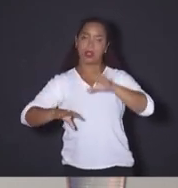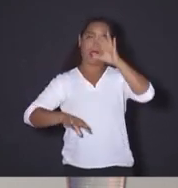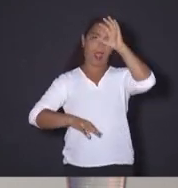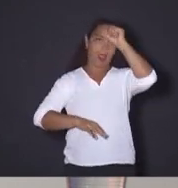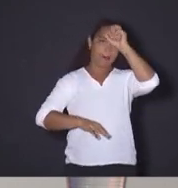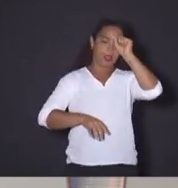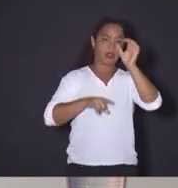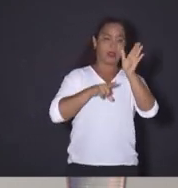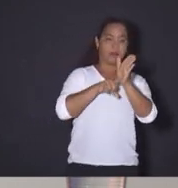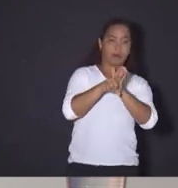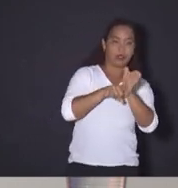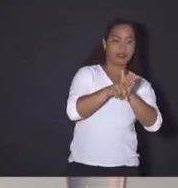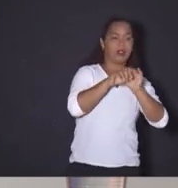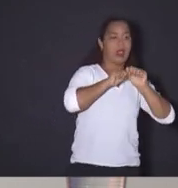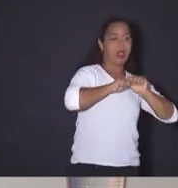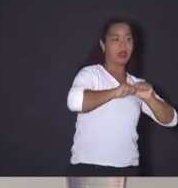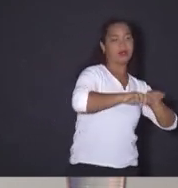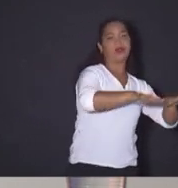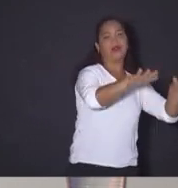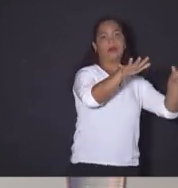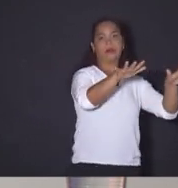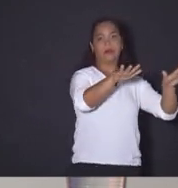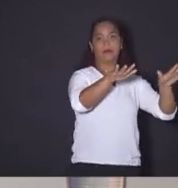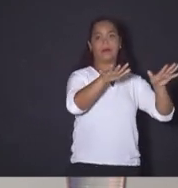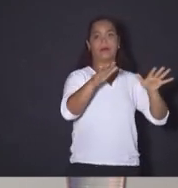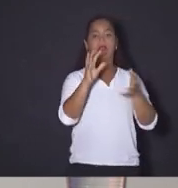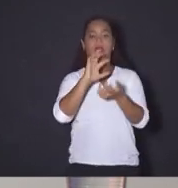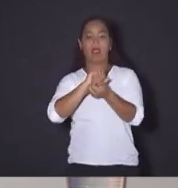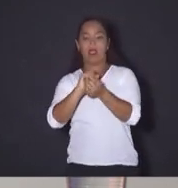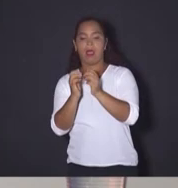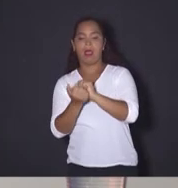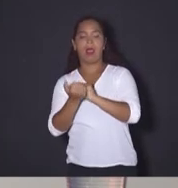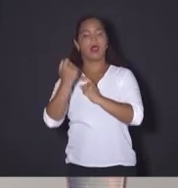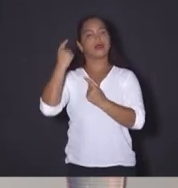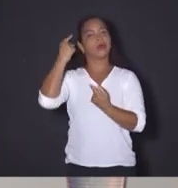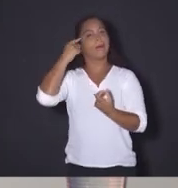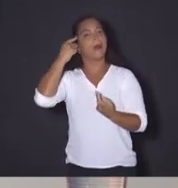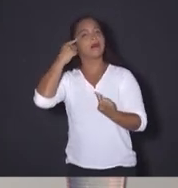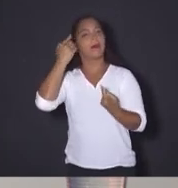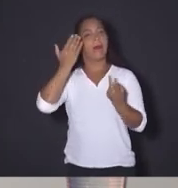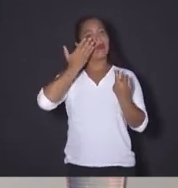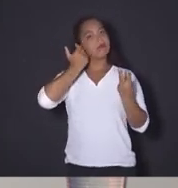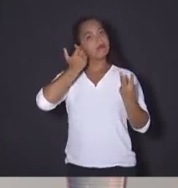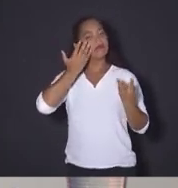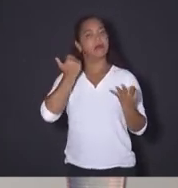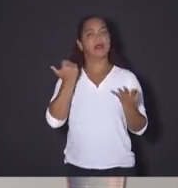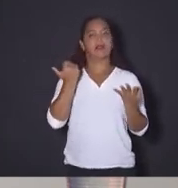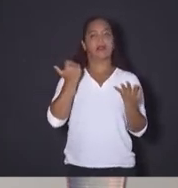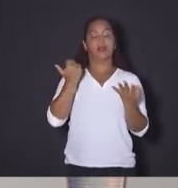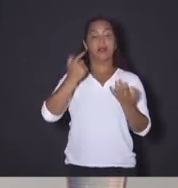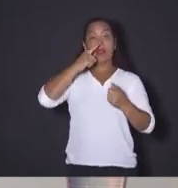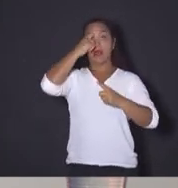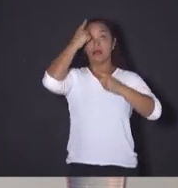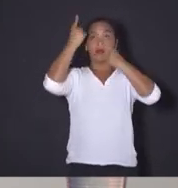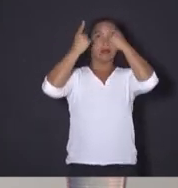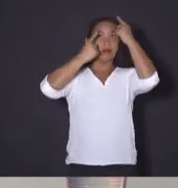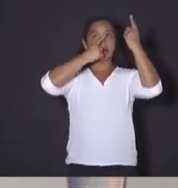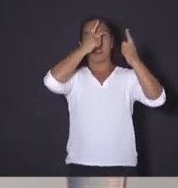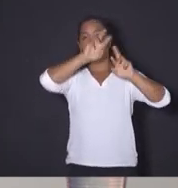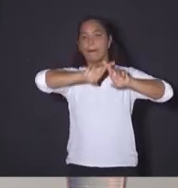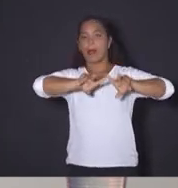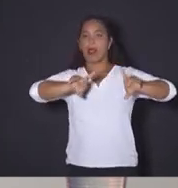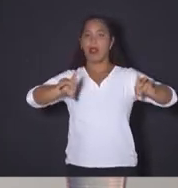pesquisar e divulgar o pensamento a arte eo saber pluralismo de idéias e concepções